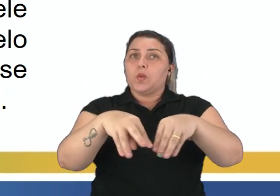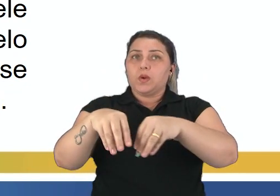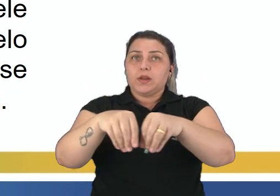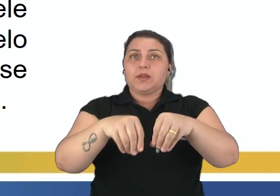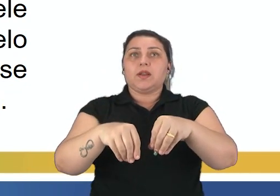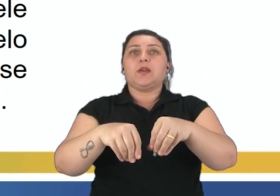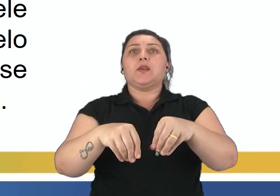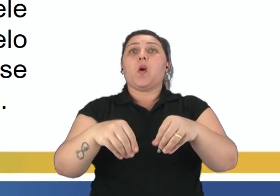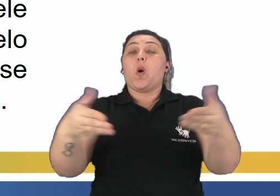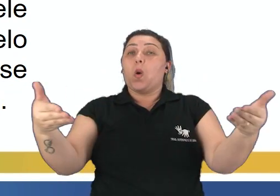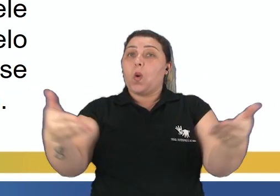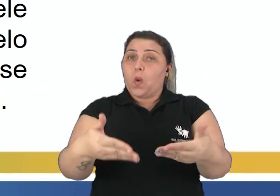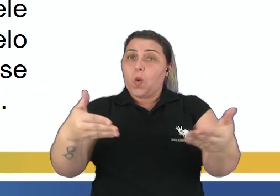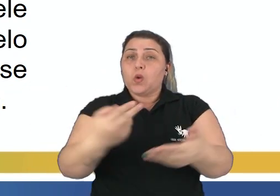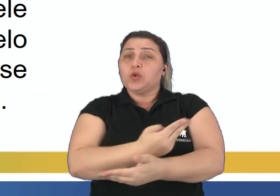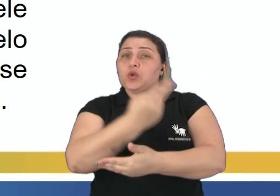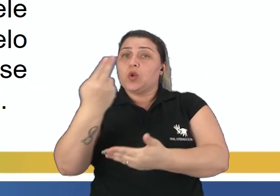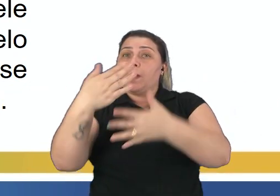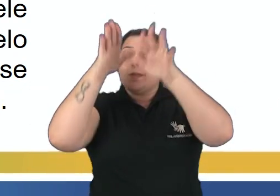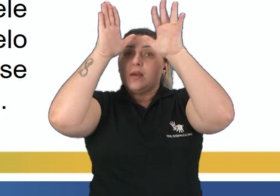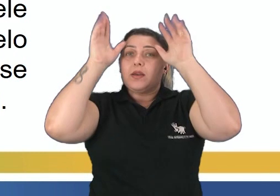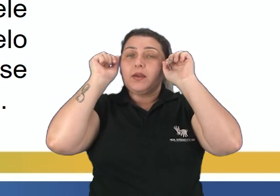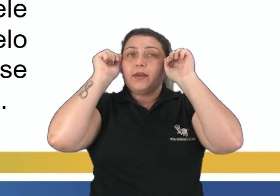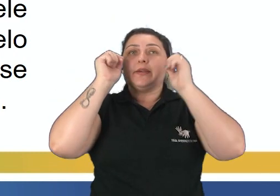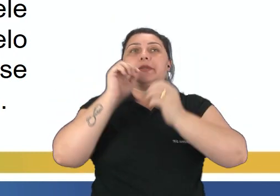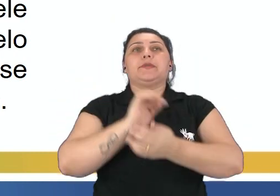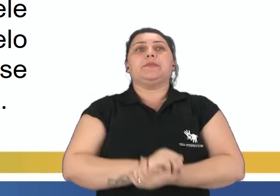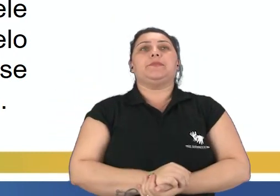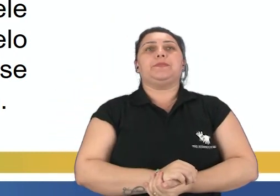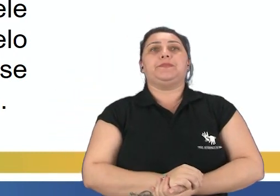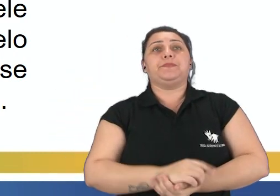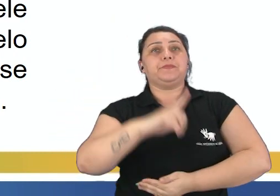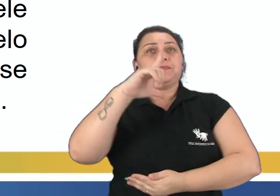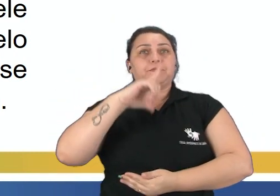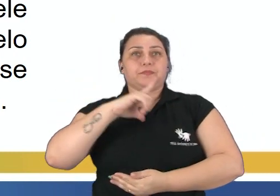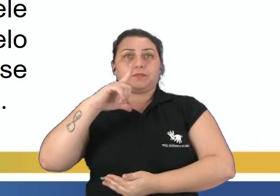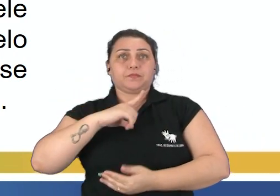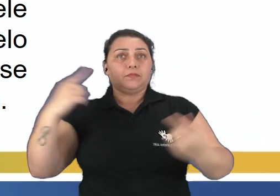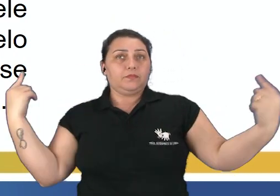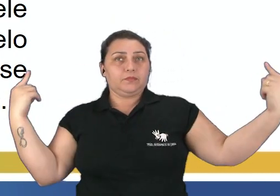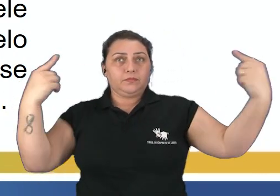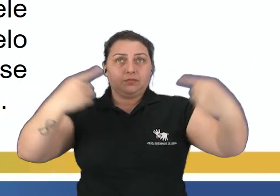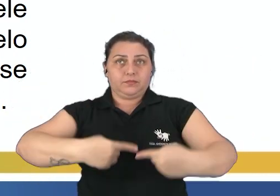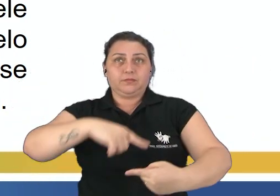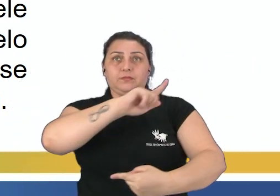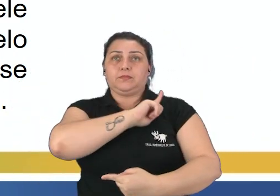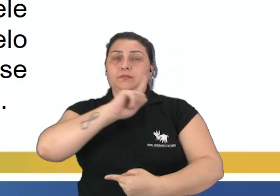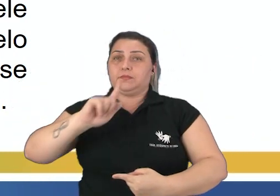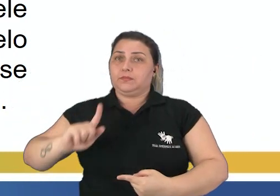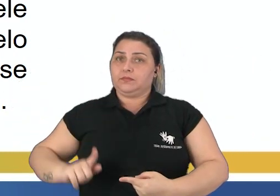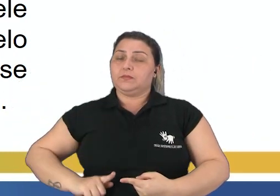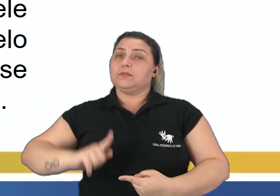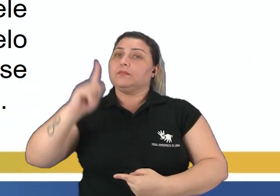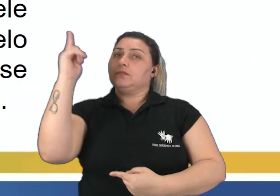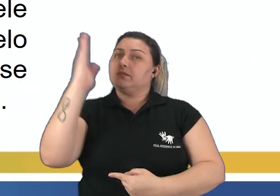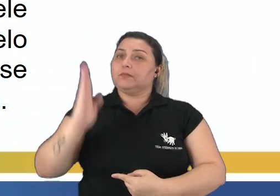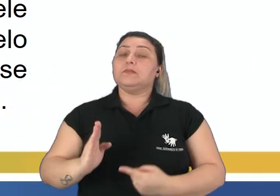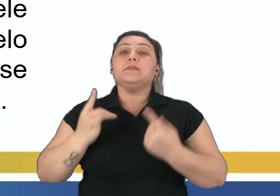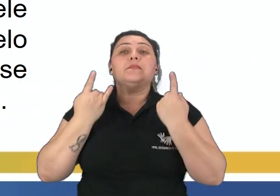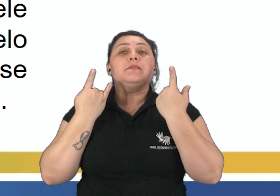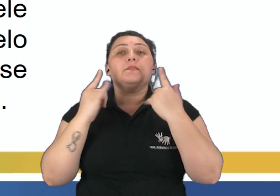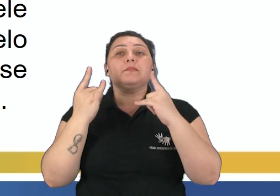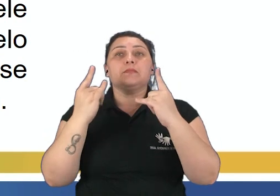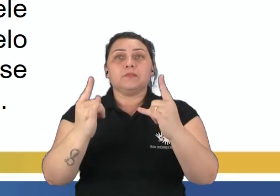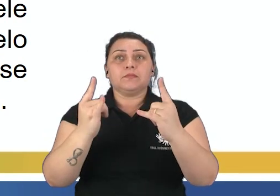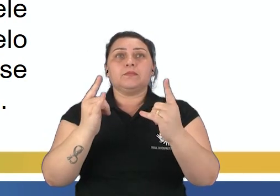classificava o território que atualmente nós chamamos de Acre. Houve uma grande disputa entre os governos